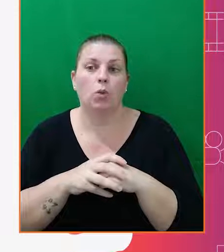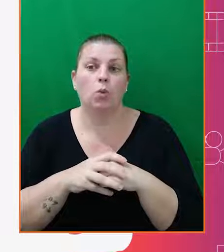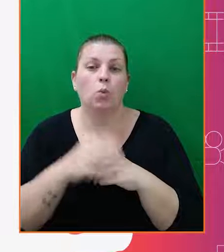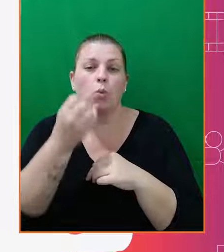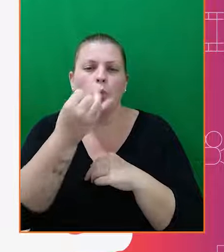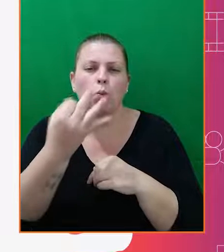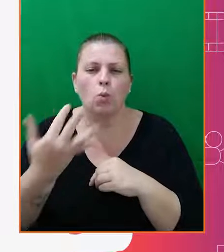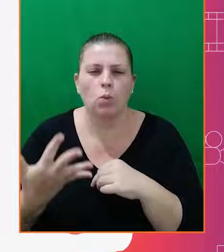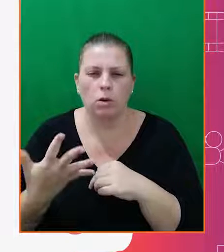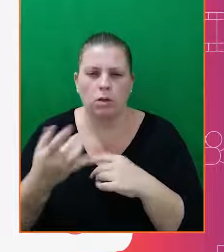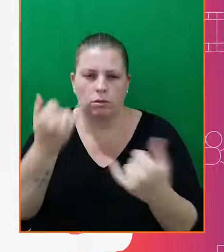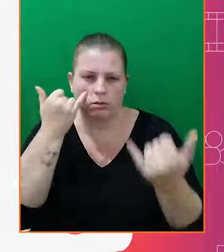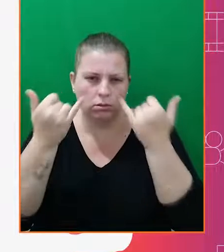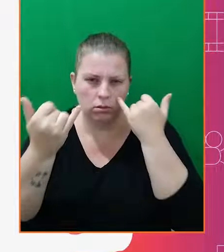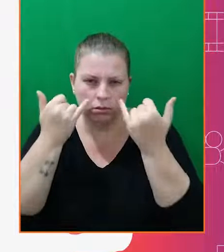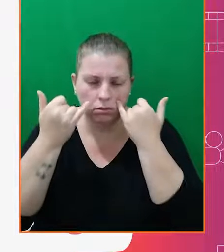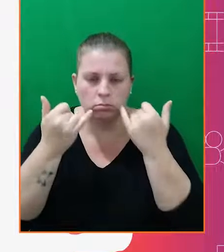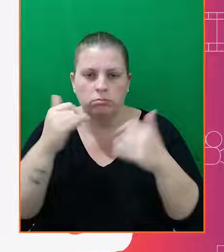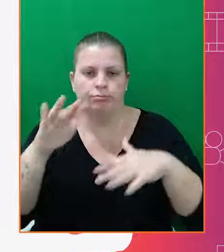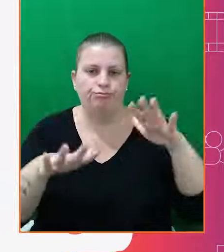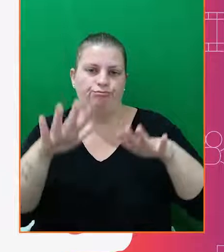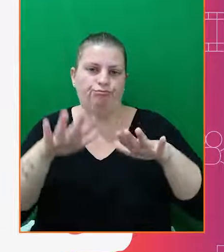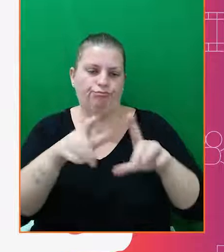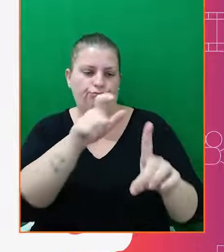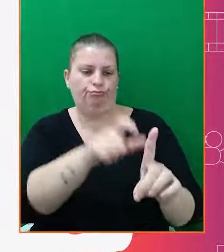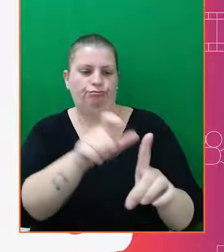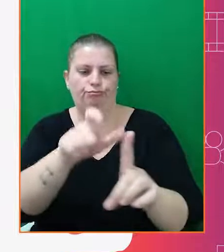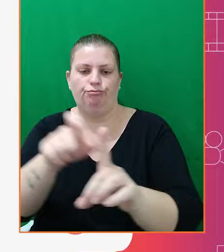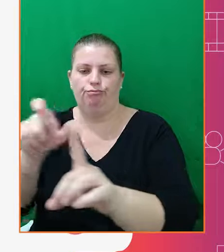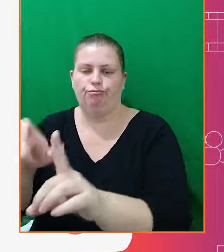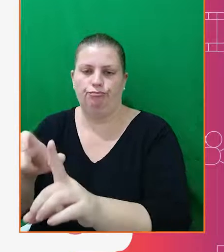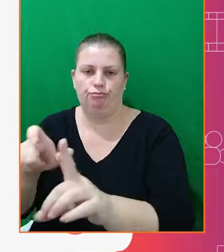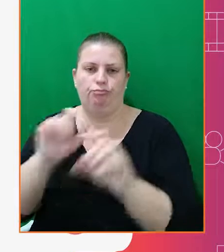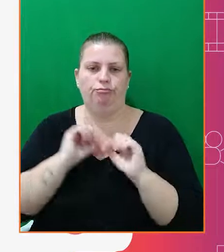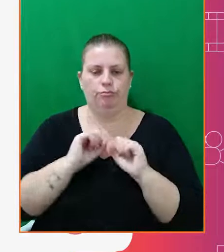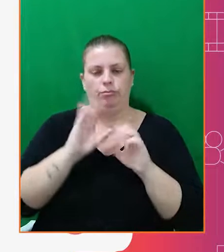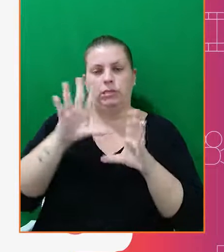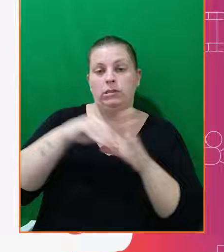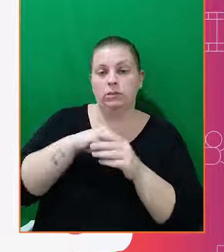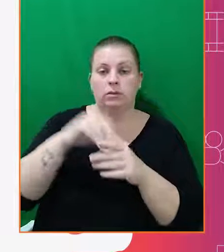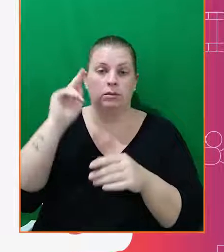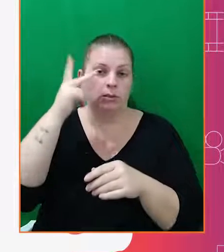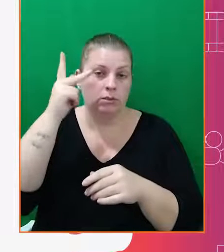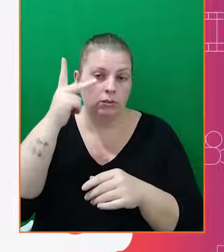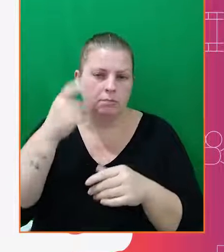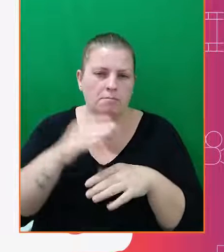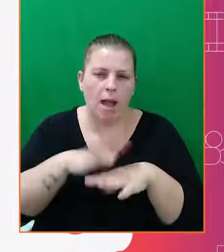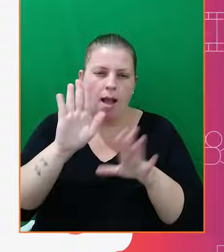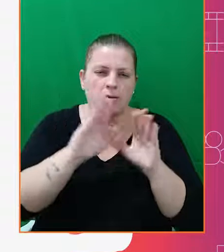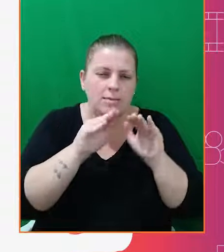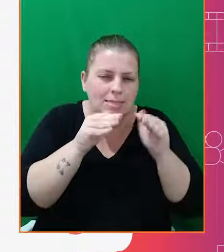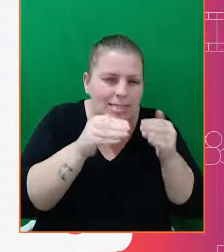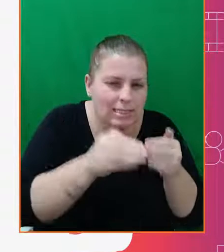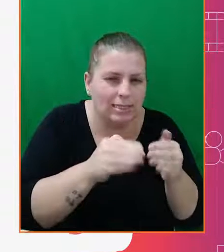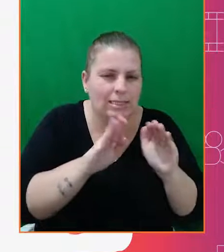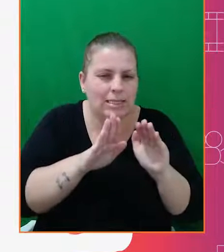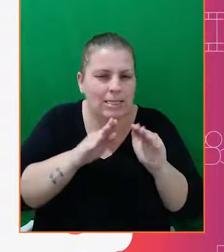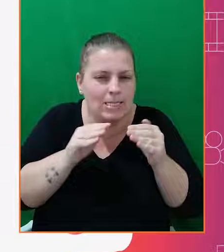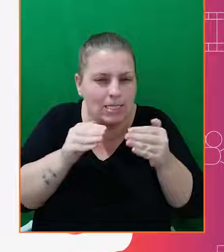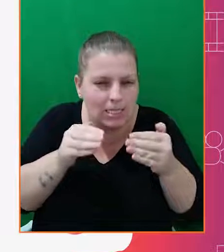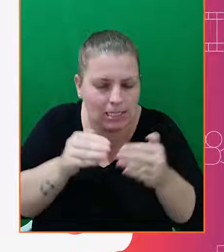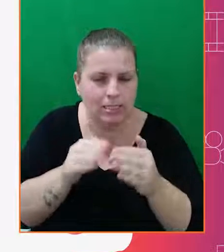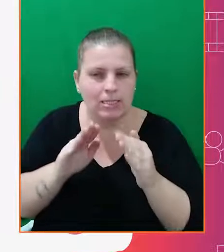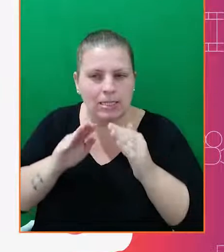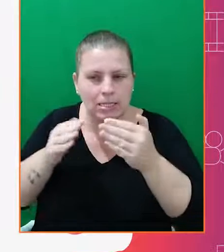A quantidade de informação depende da importância que cada personagem tem dentro da história. Quanto mais específico